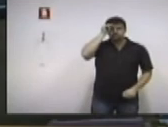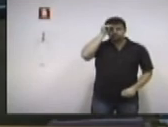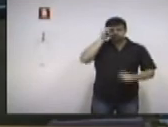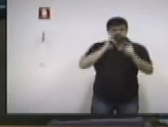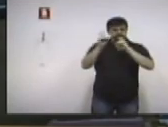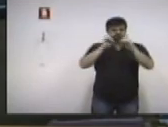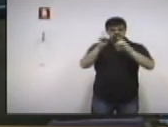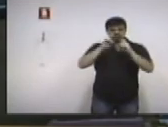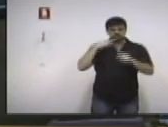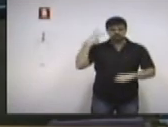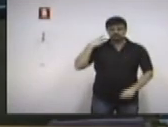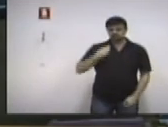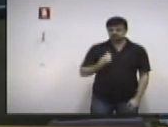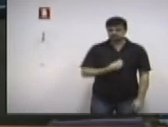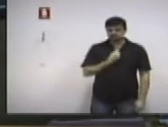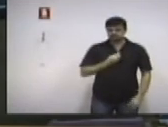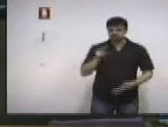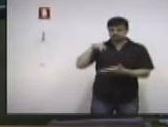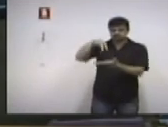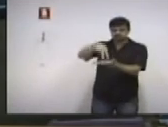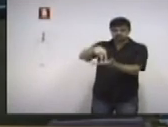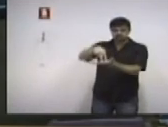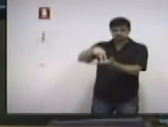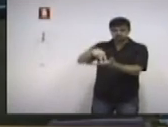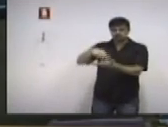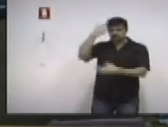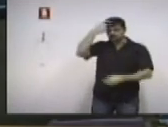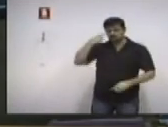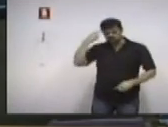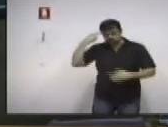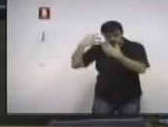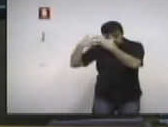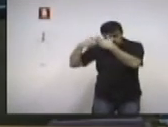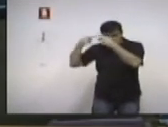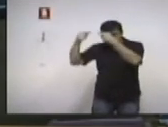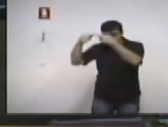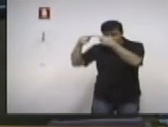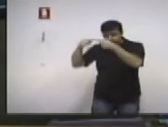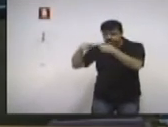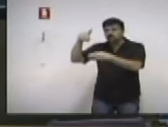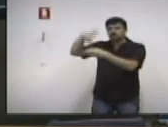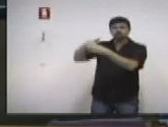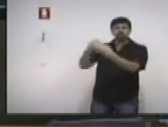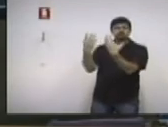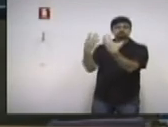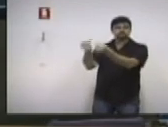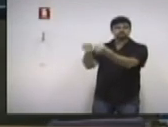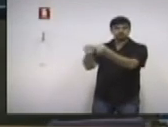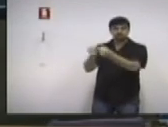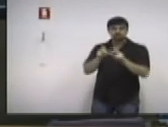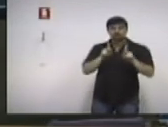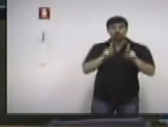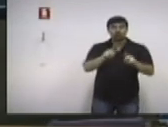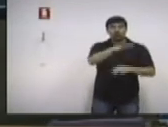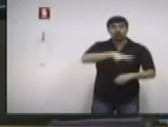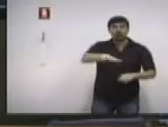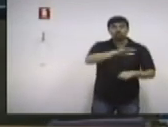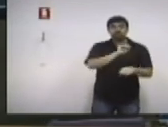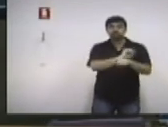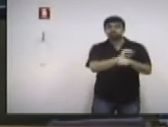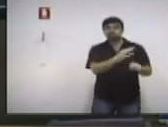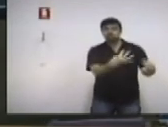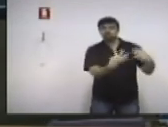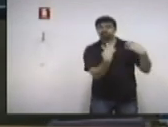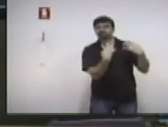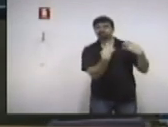noite todas que eu vim aqui eu volto com que eu acho que eu devo especialmente com que a população espera de mim